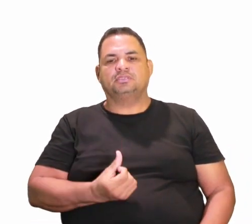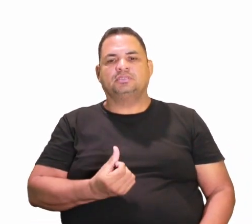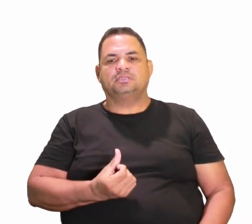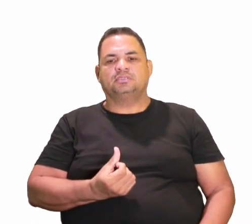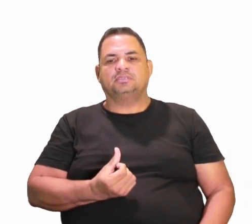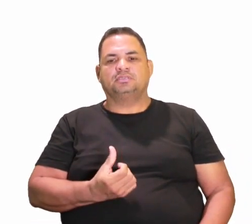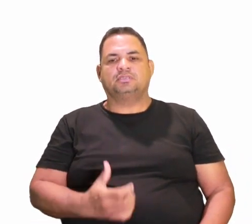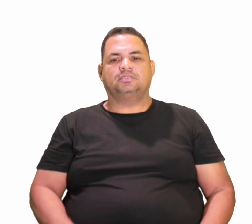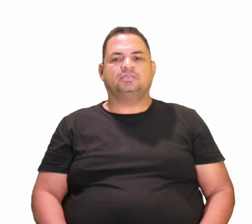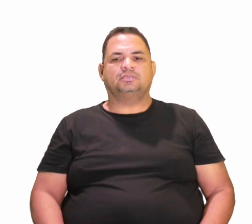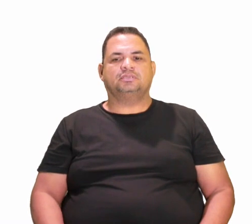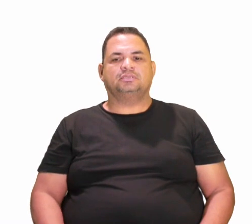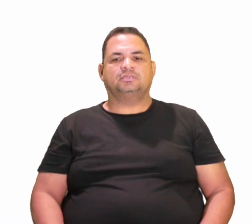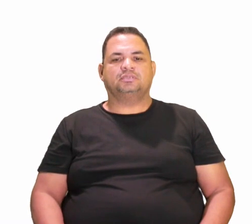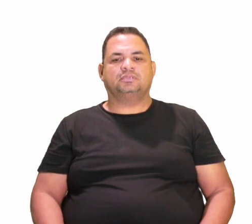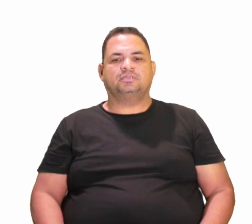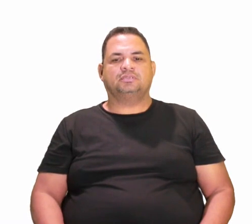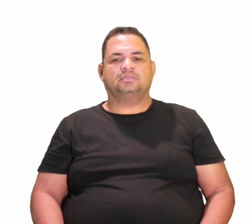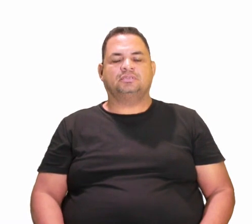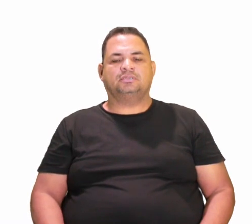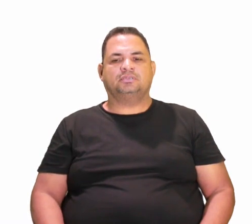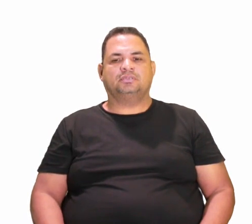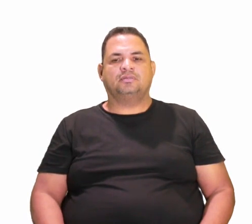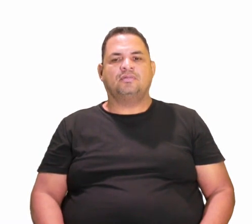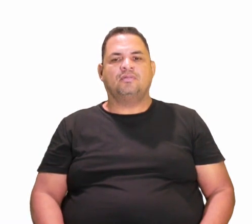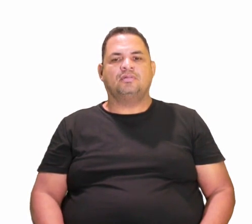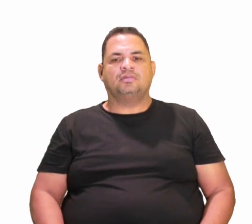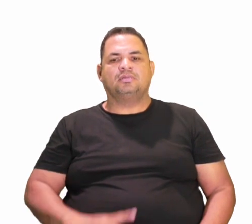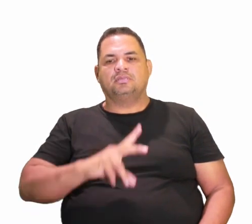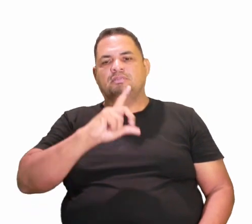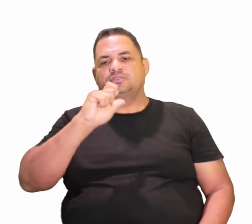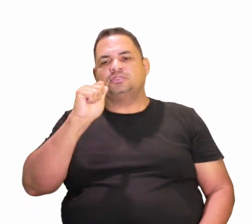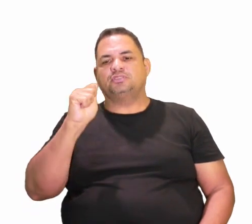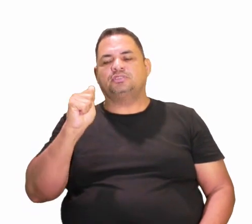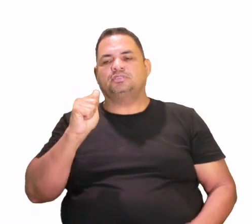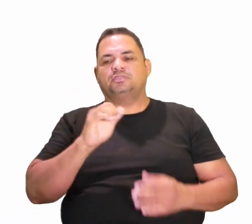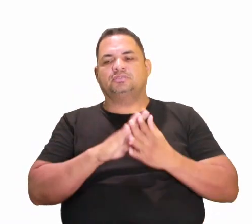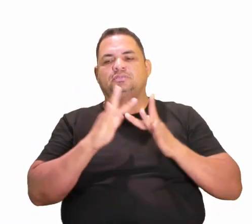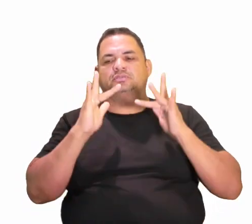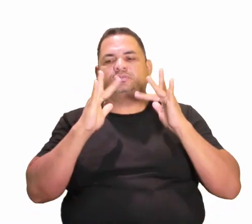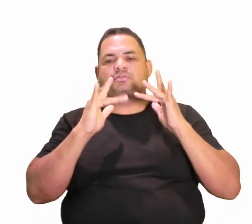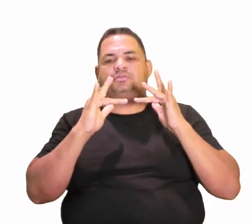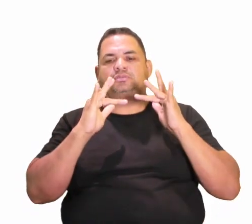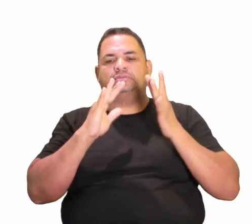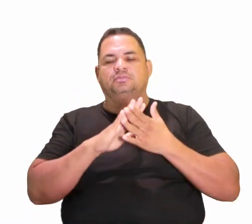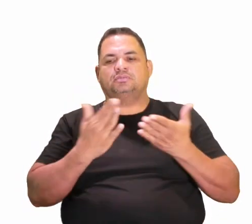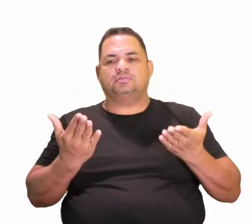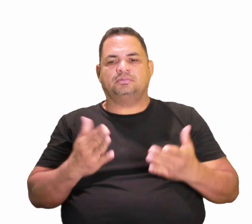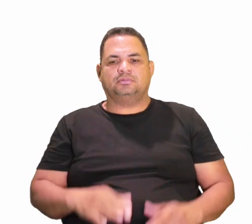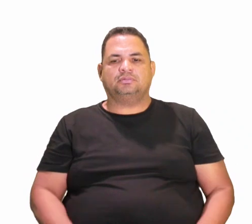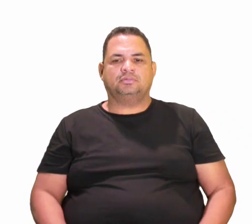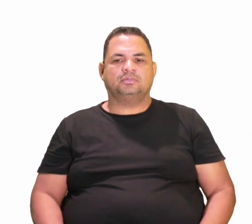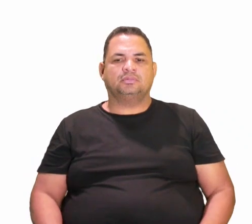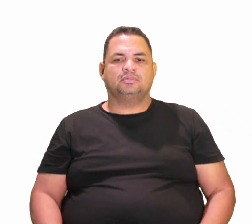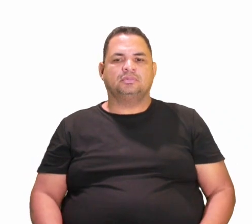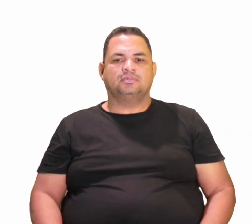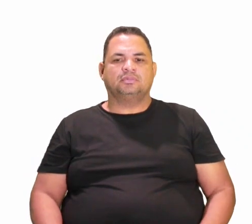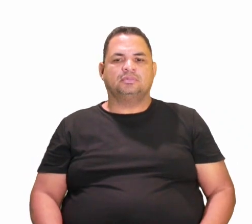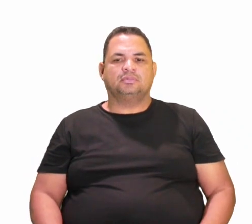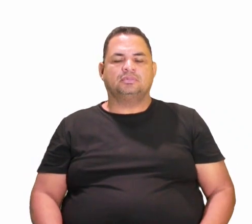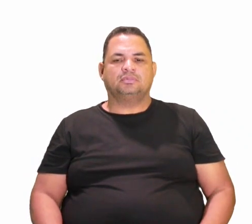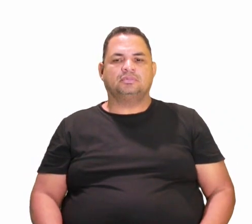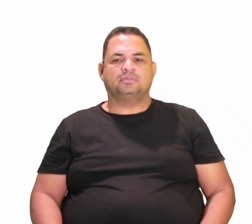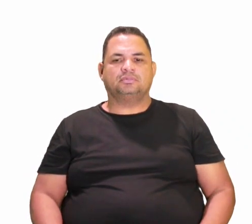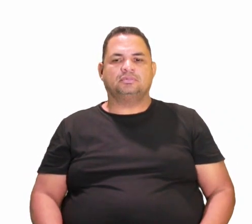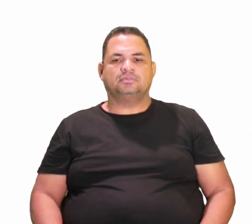tudo doido. Valentine's Day é o dia dos namorados, que inclusive, olha que detalhe,